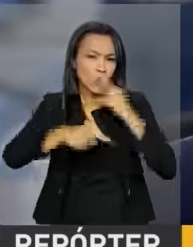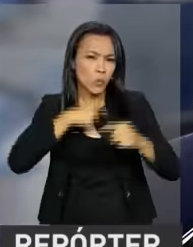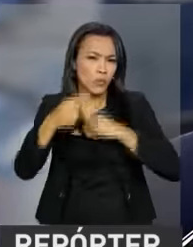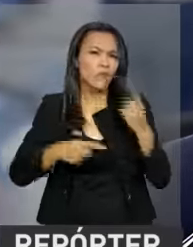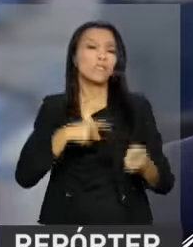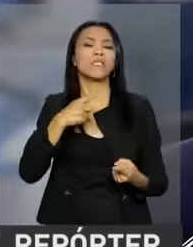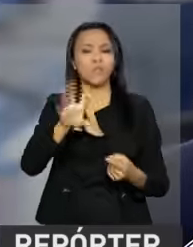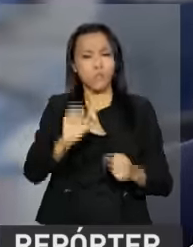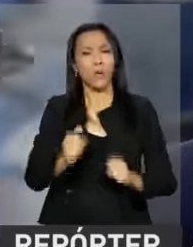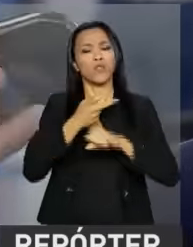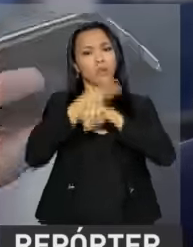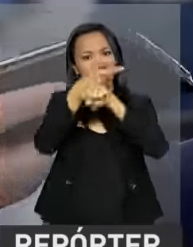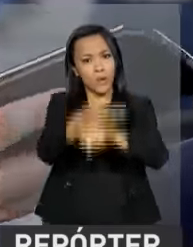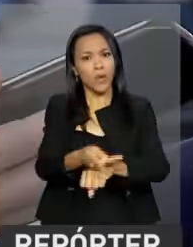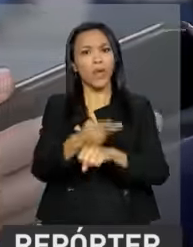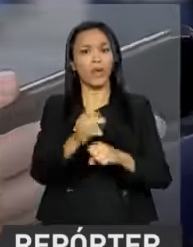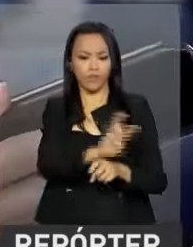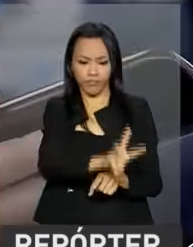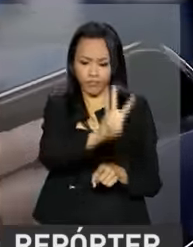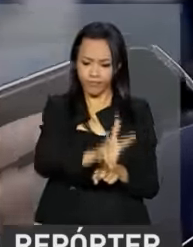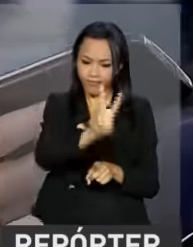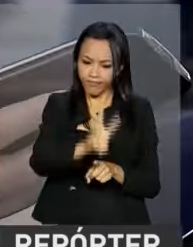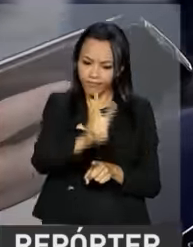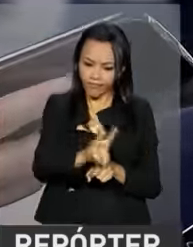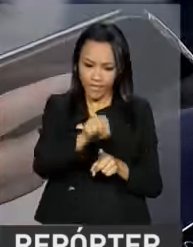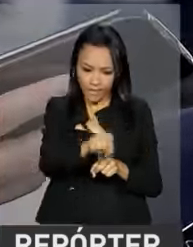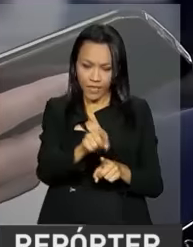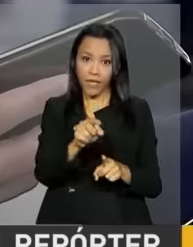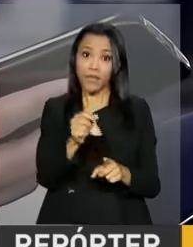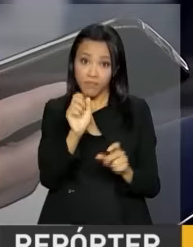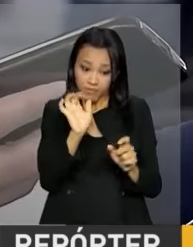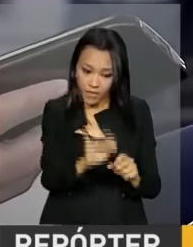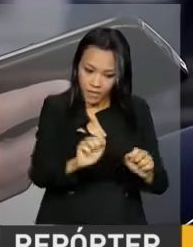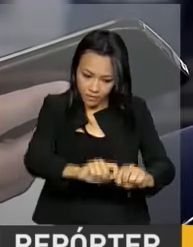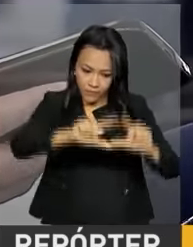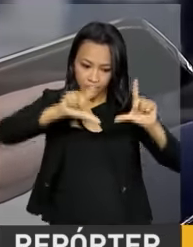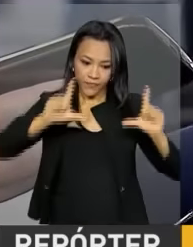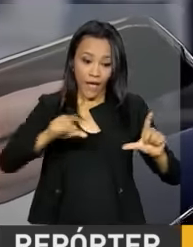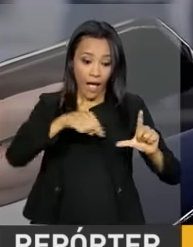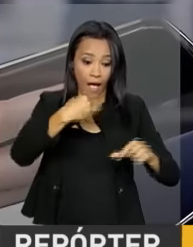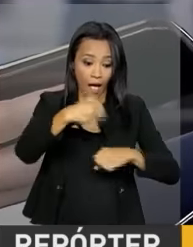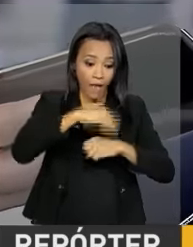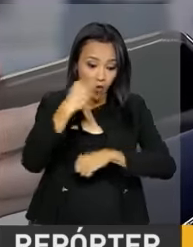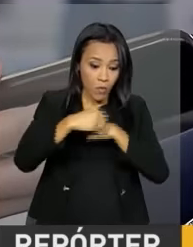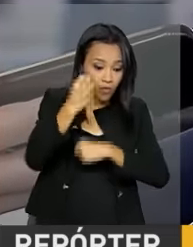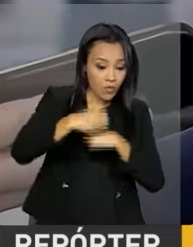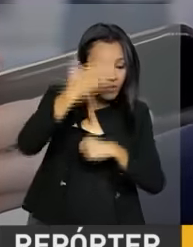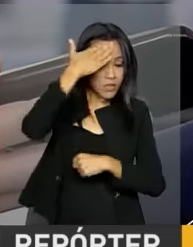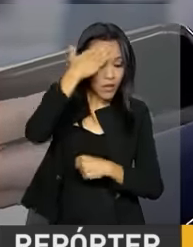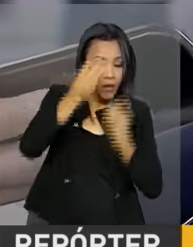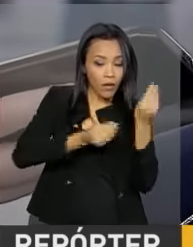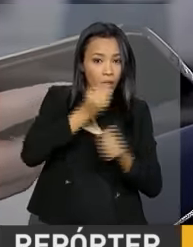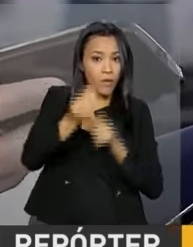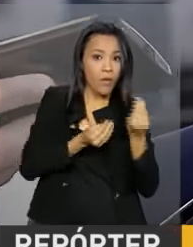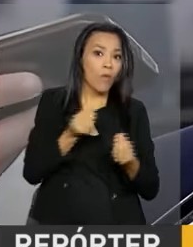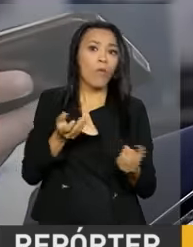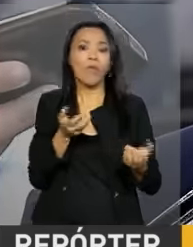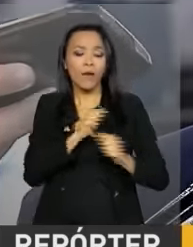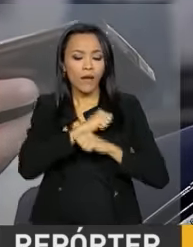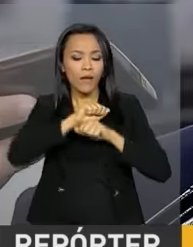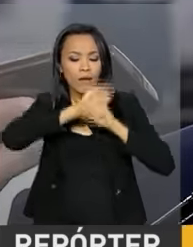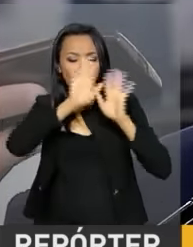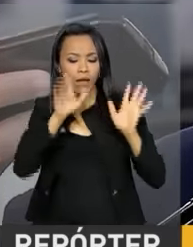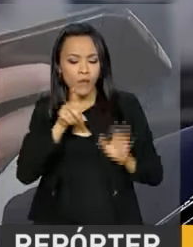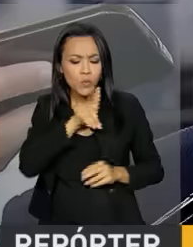pode ir ao site da Caixa contas inativas que lá tem bastante informação a pessoa pode fazer opção definir claramente